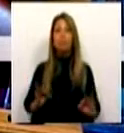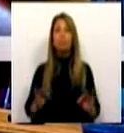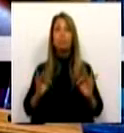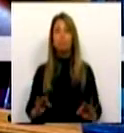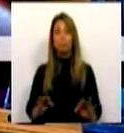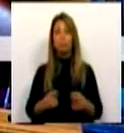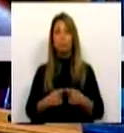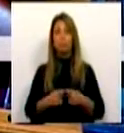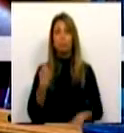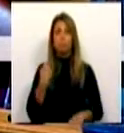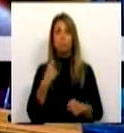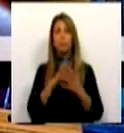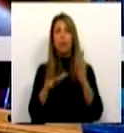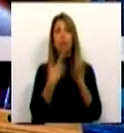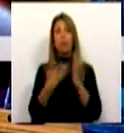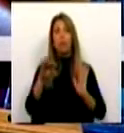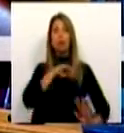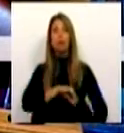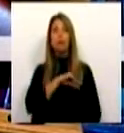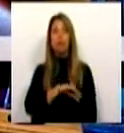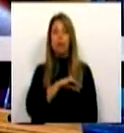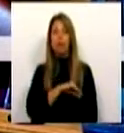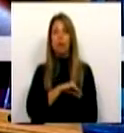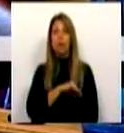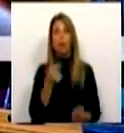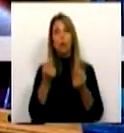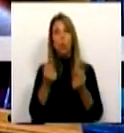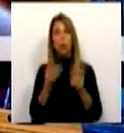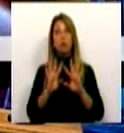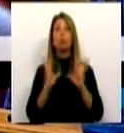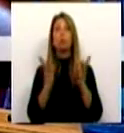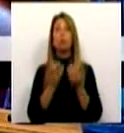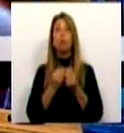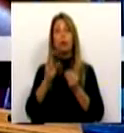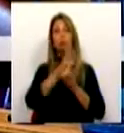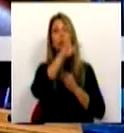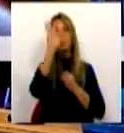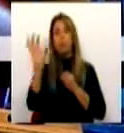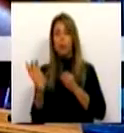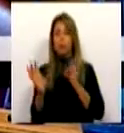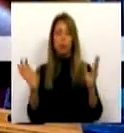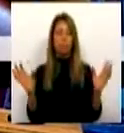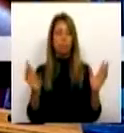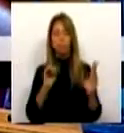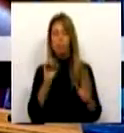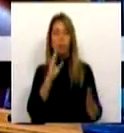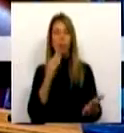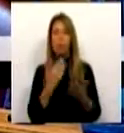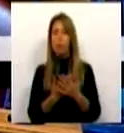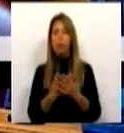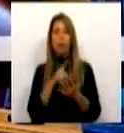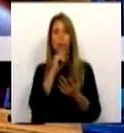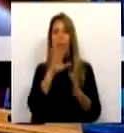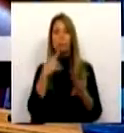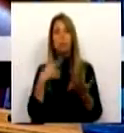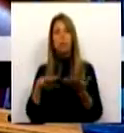um absoluto desajustamento das tabelas salariais na quase totalidade dos países, que não permite um